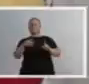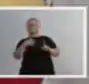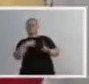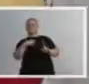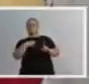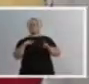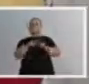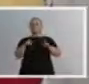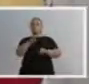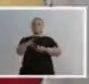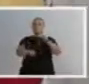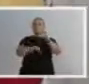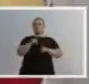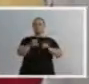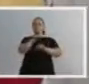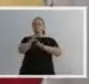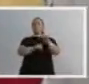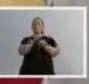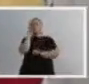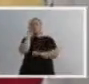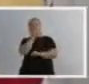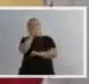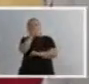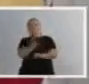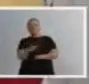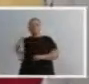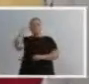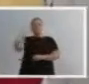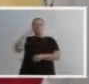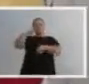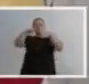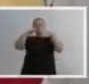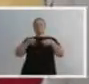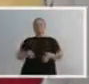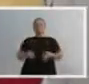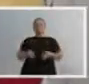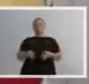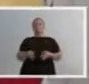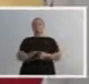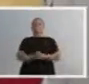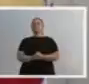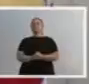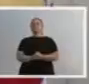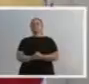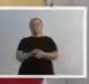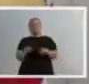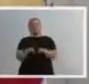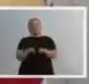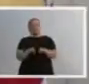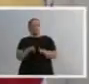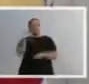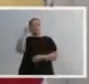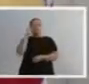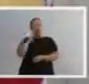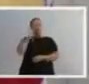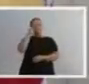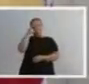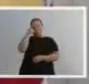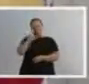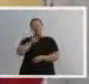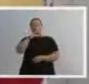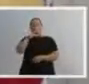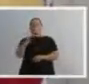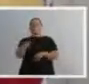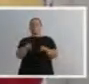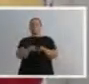povo mais espera do político é honestidade que eu admire vossa excelência vossa excelência da mesma forma com o vereador jeferson forte e os demais vereadores